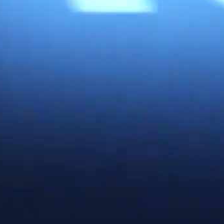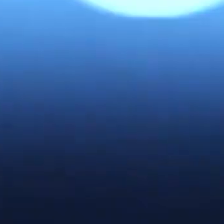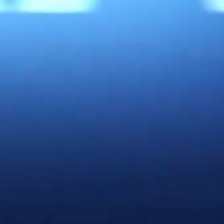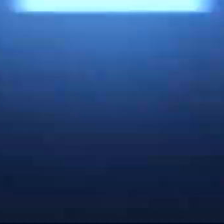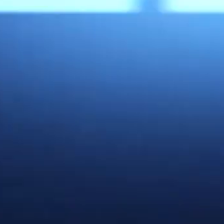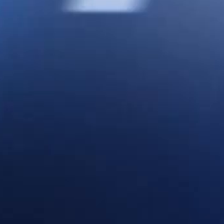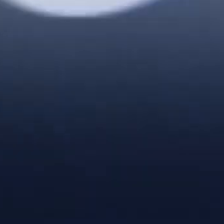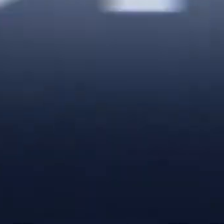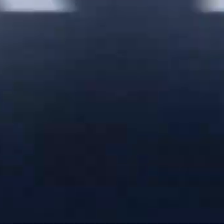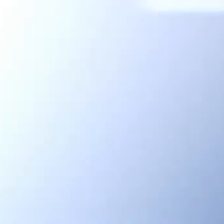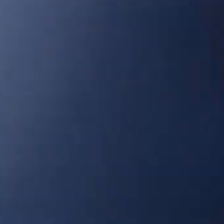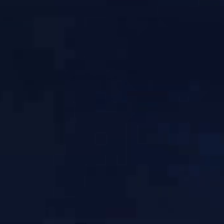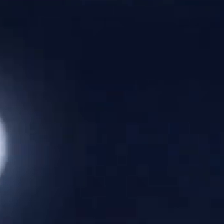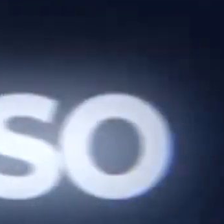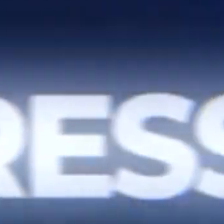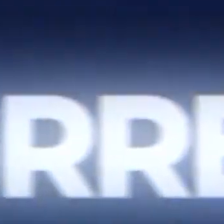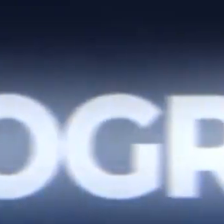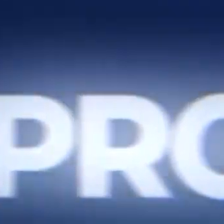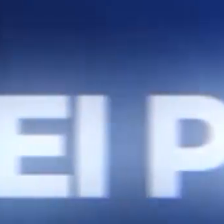Música